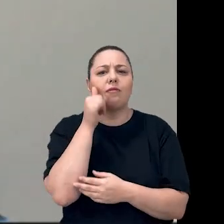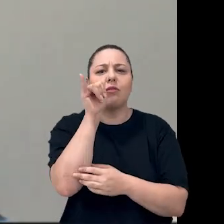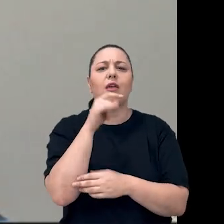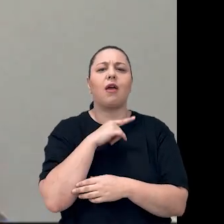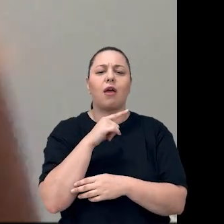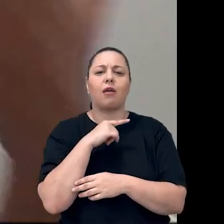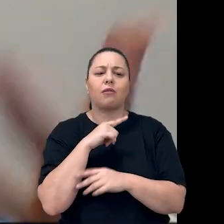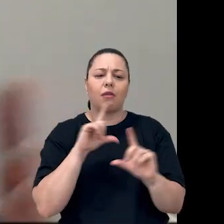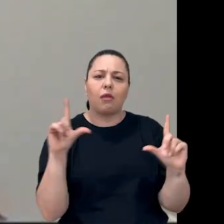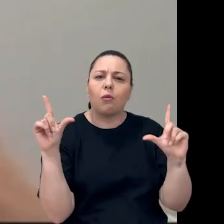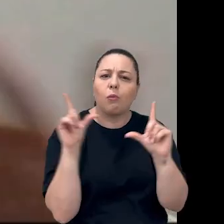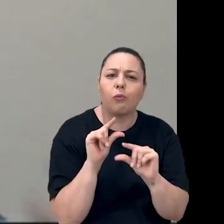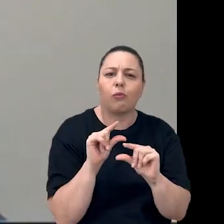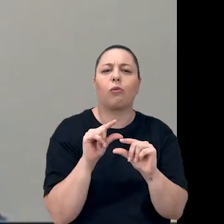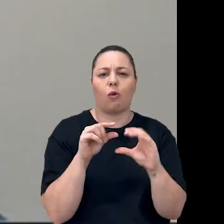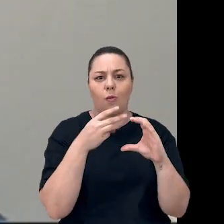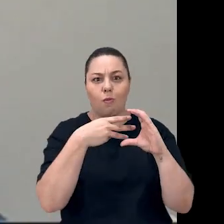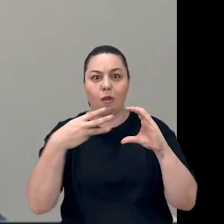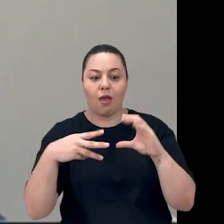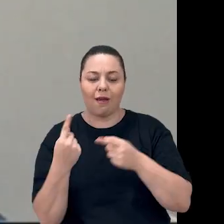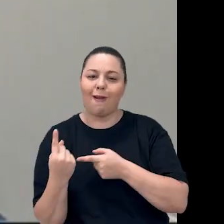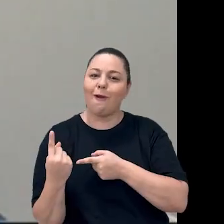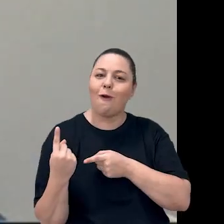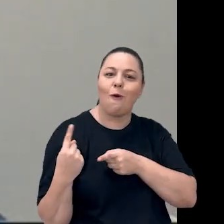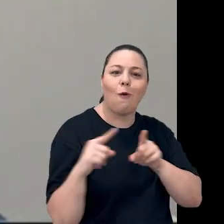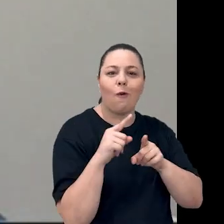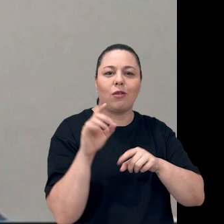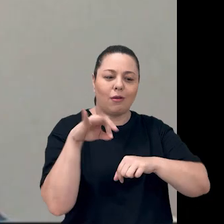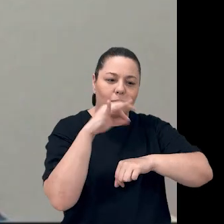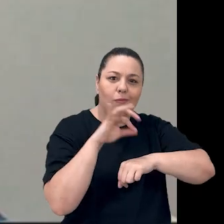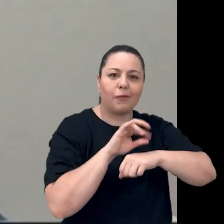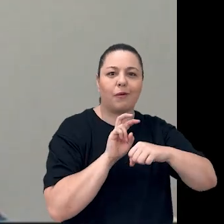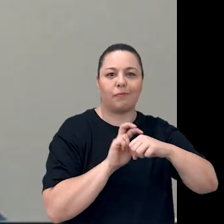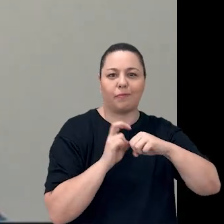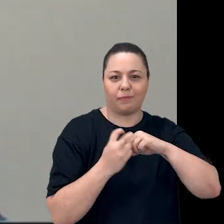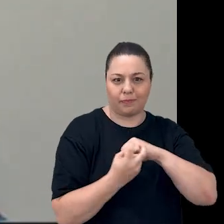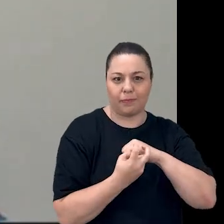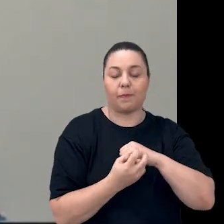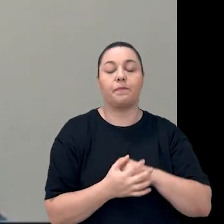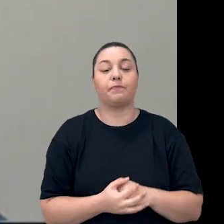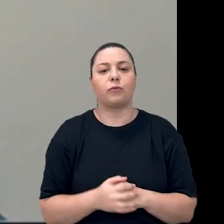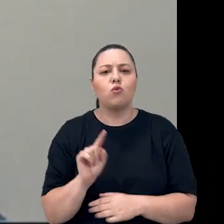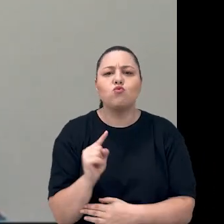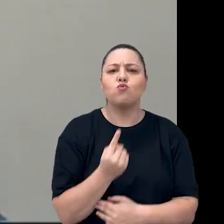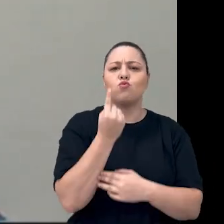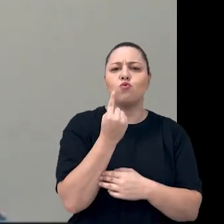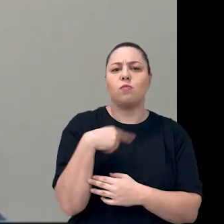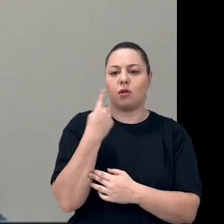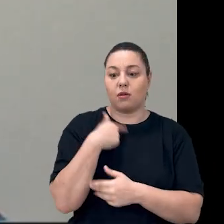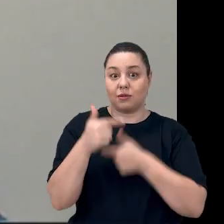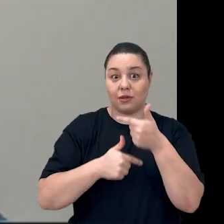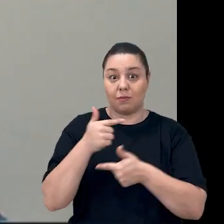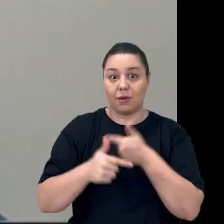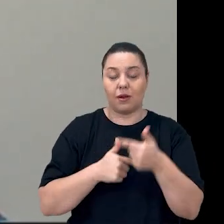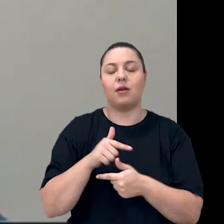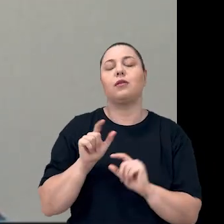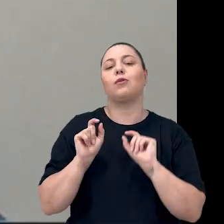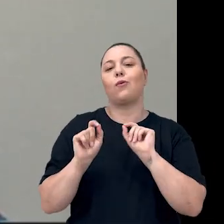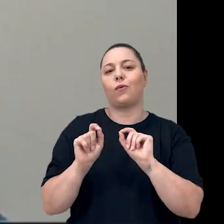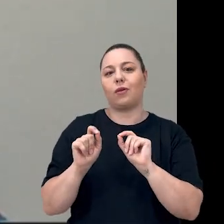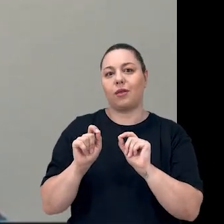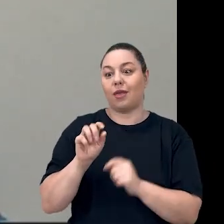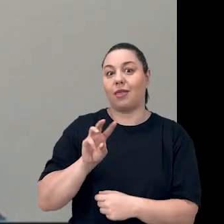ação inseticida, larvicida, herbicida contra o Aedes aegypti. Uma das moléculas que a gente trabalha no laboratório é a